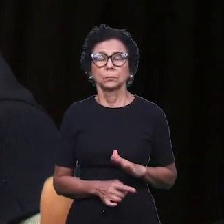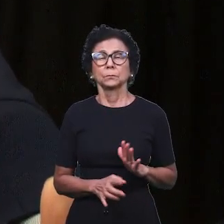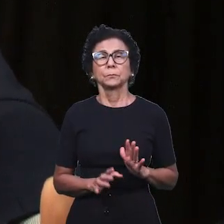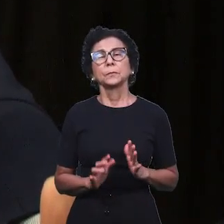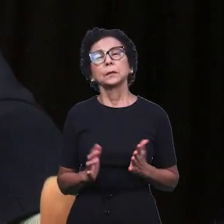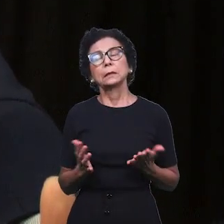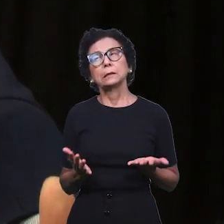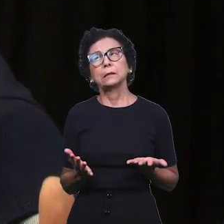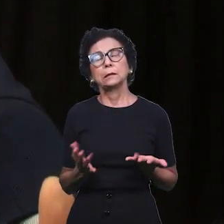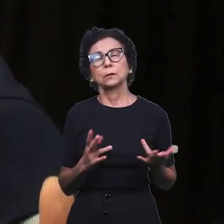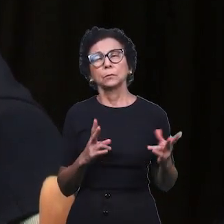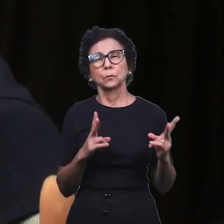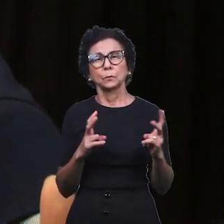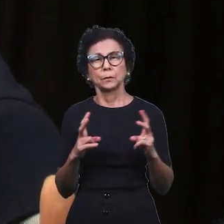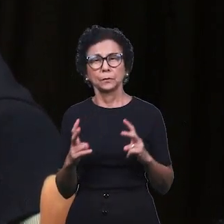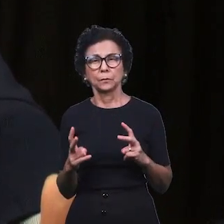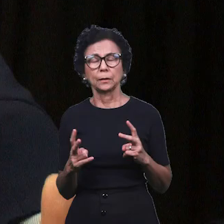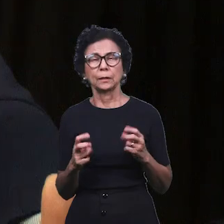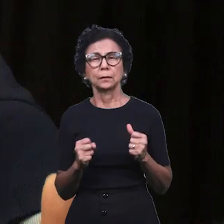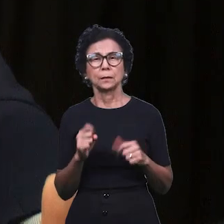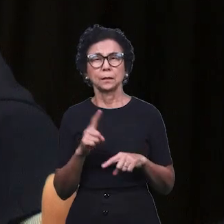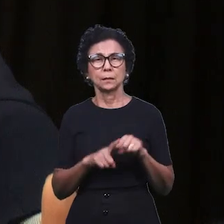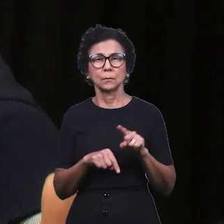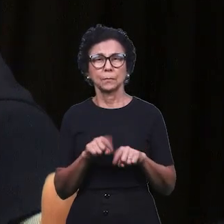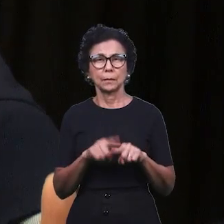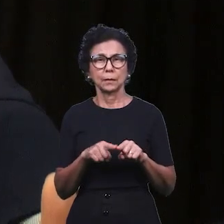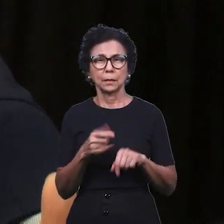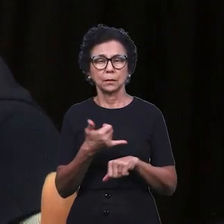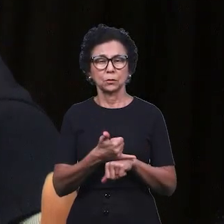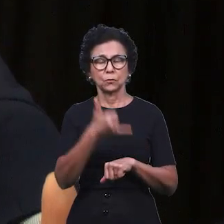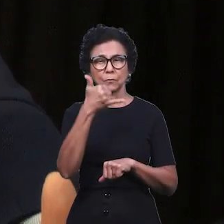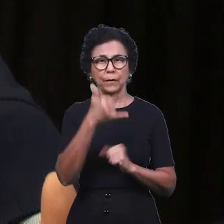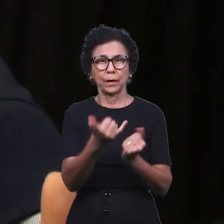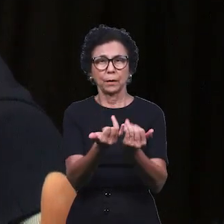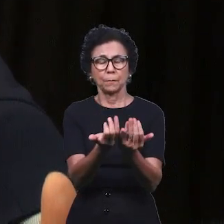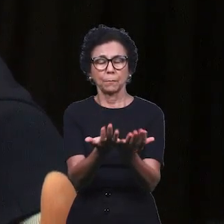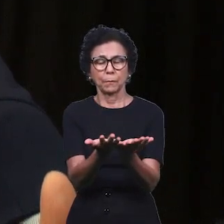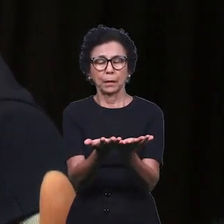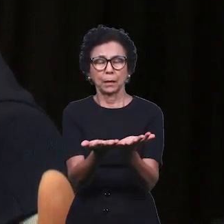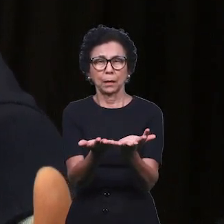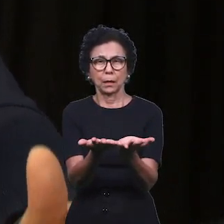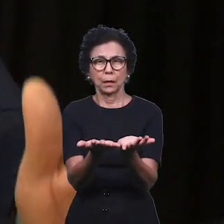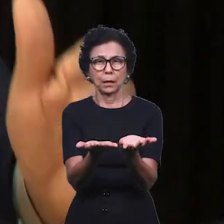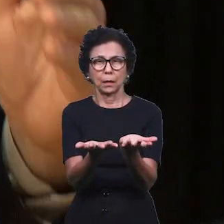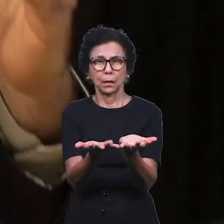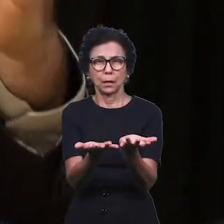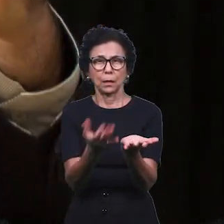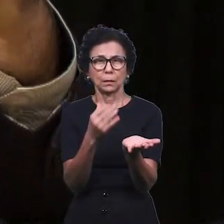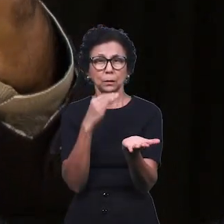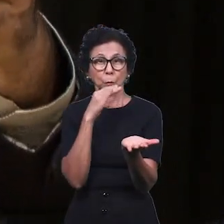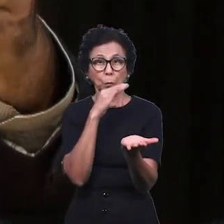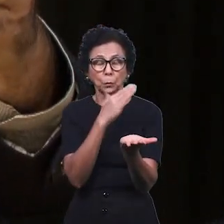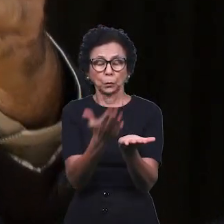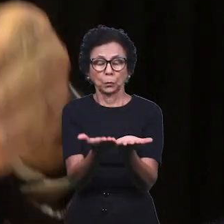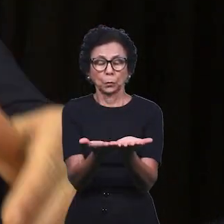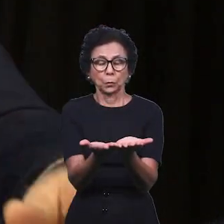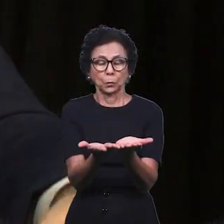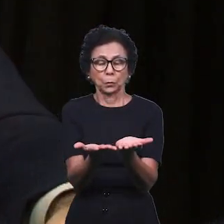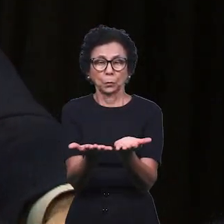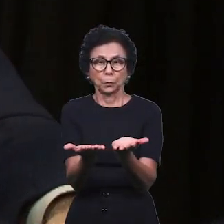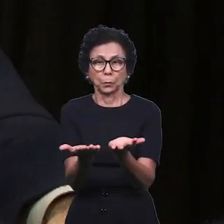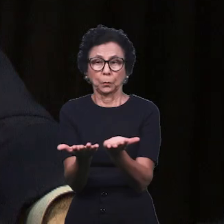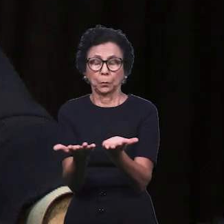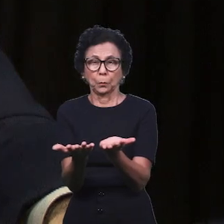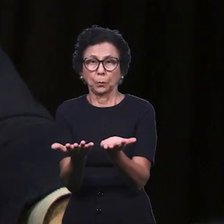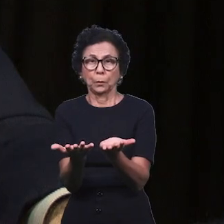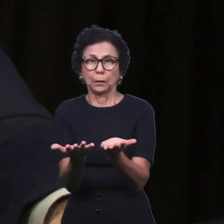para, né, esse crivo, que é tipo dessa grelha cheia de brasas do altar, isso nos aponta para toda a